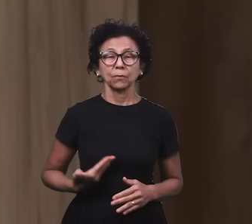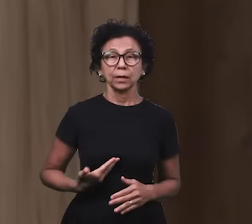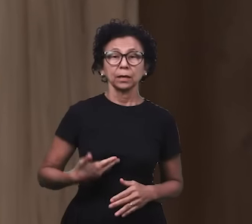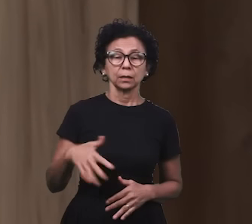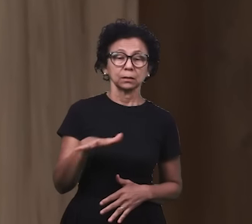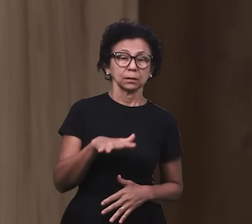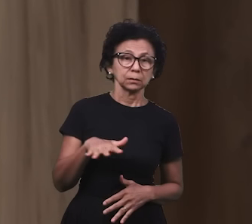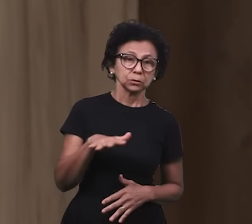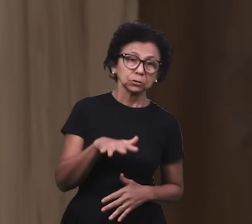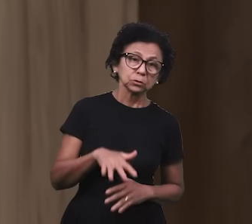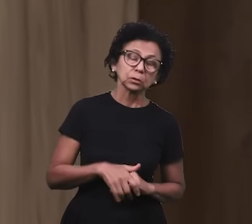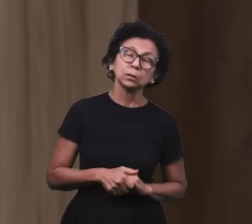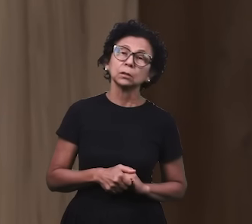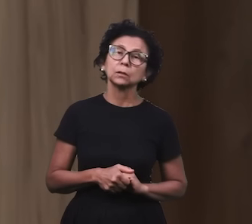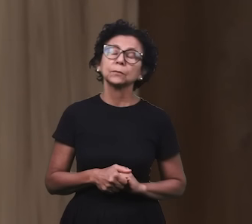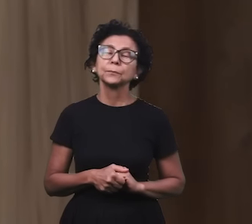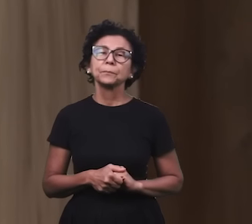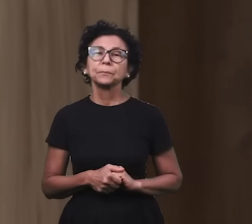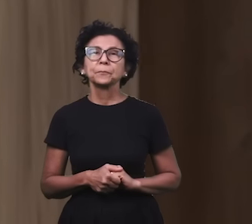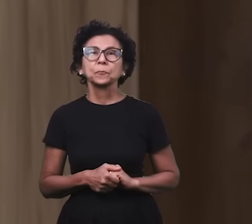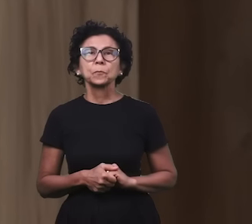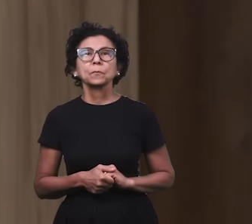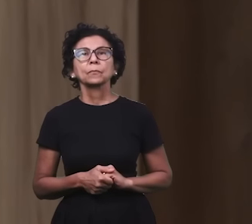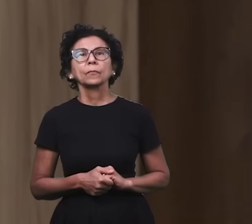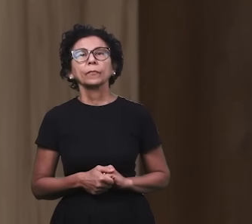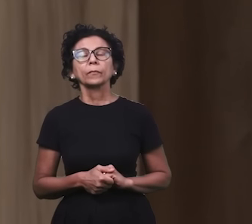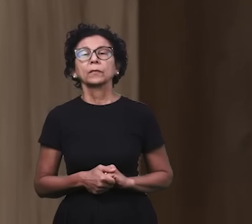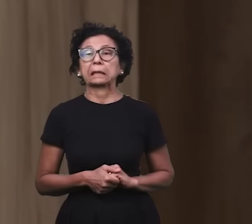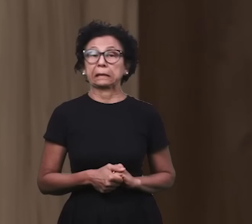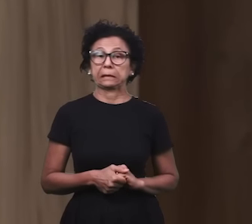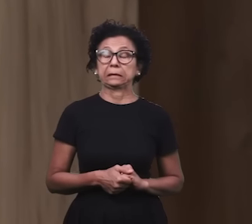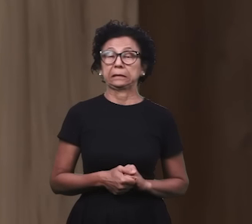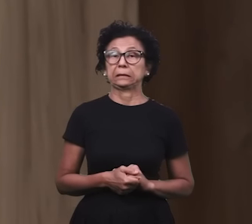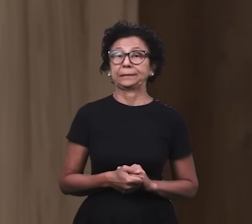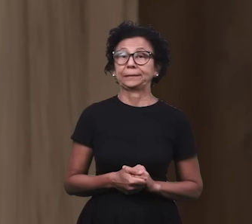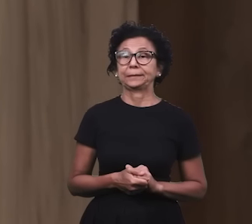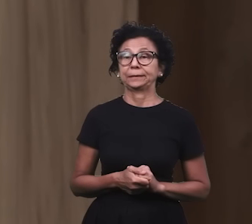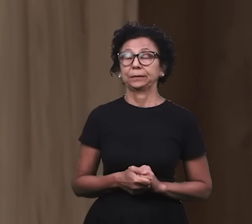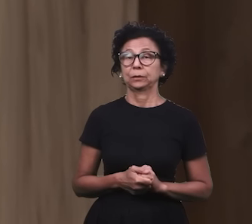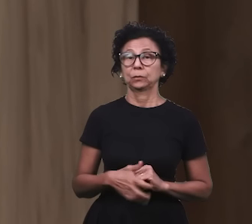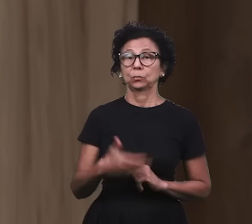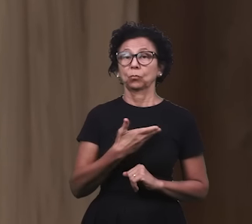do governante, que era um governante tirano, não é?